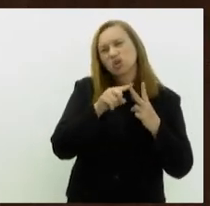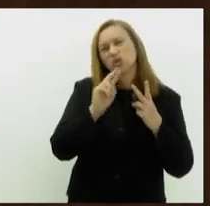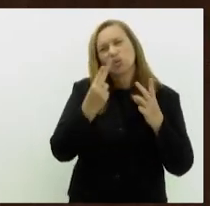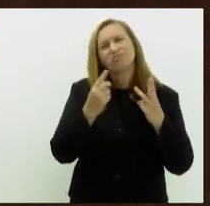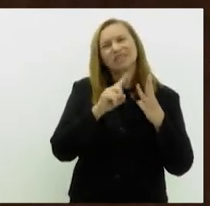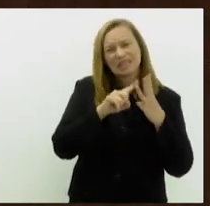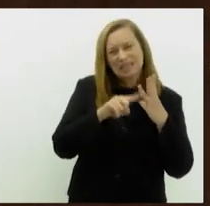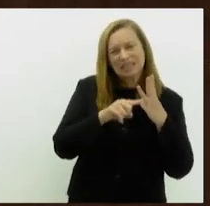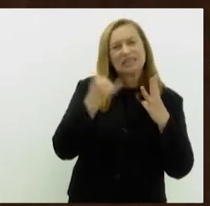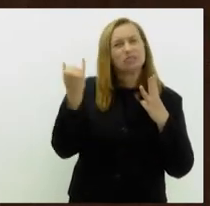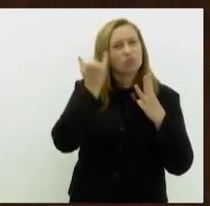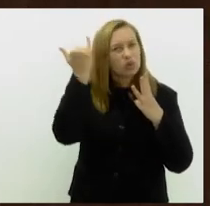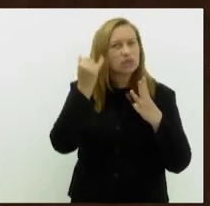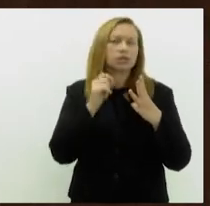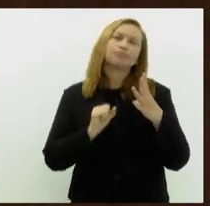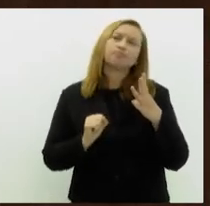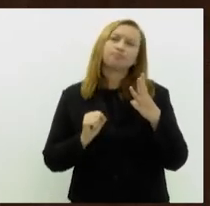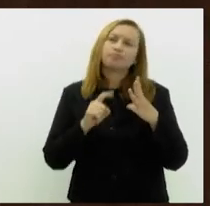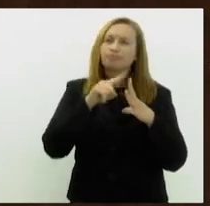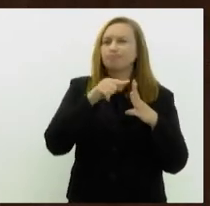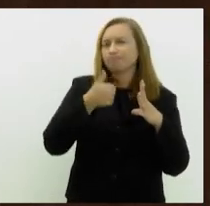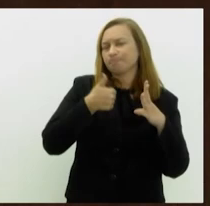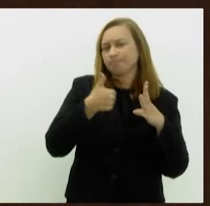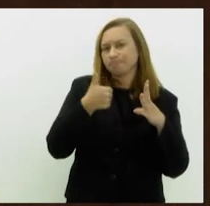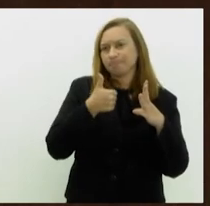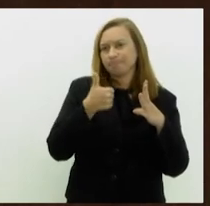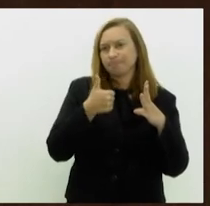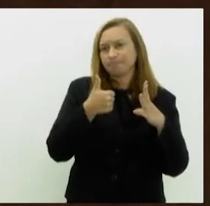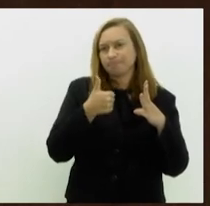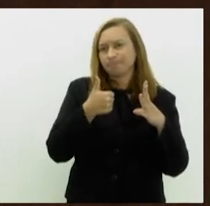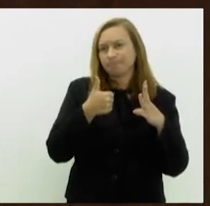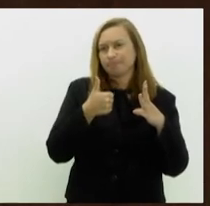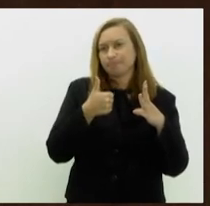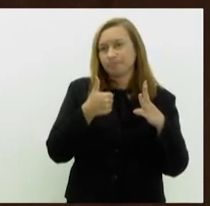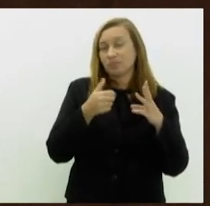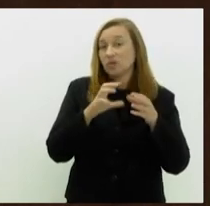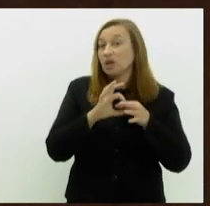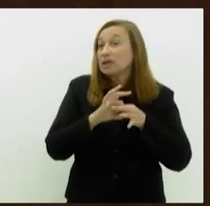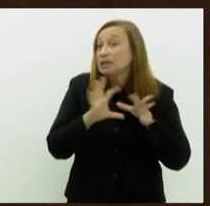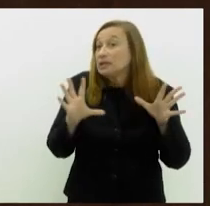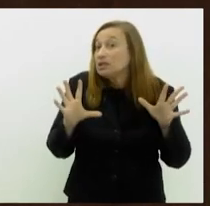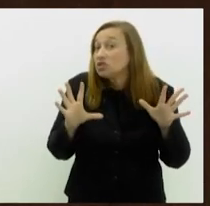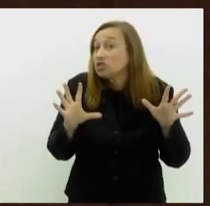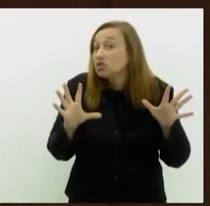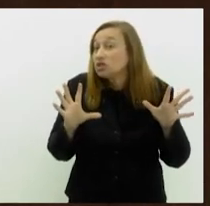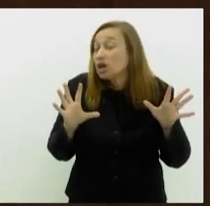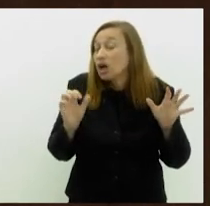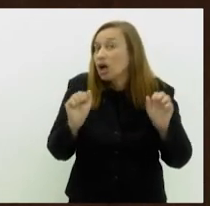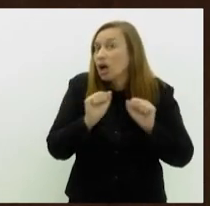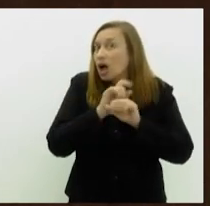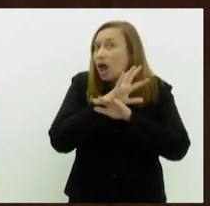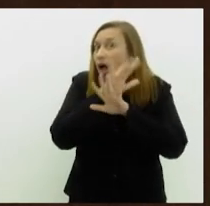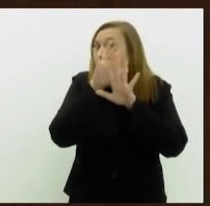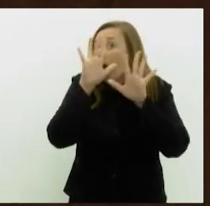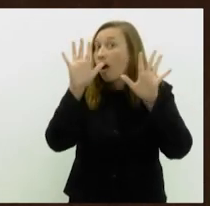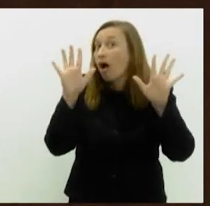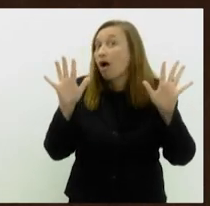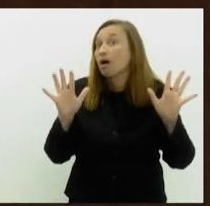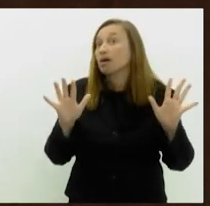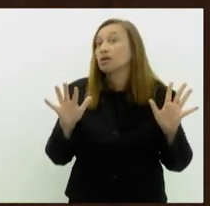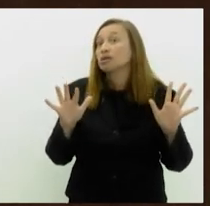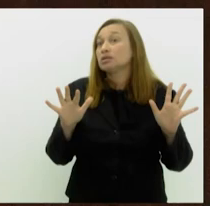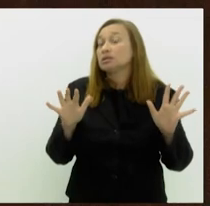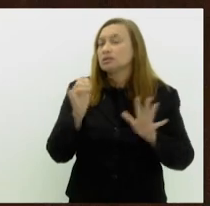que eu acho que são importantes. A primeira delas é deixar absolutamente claro que